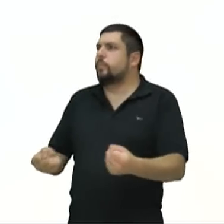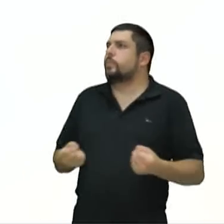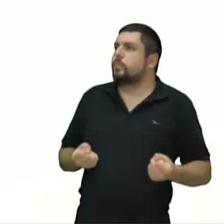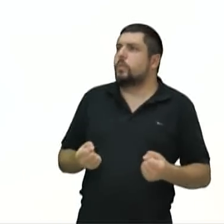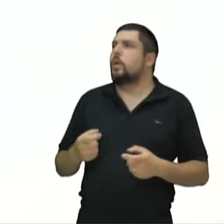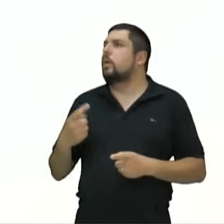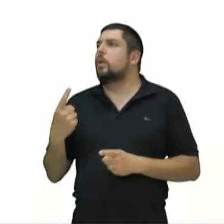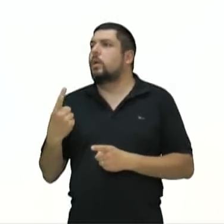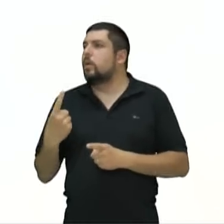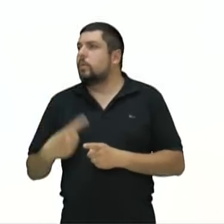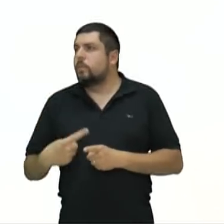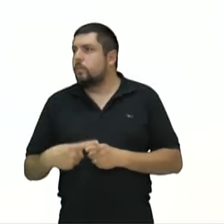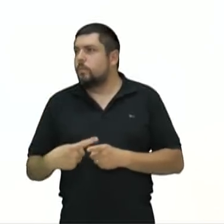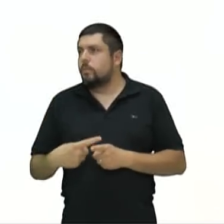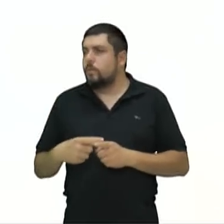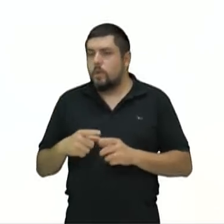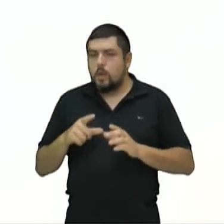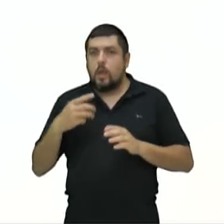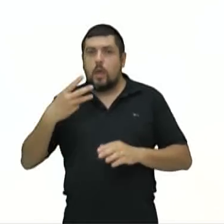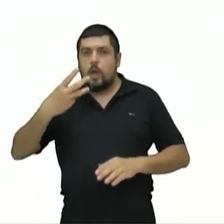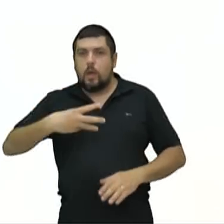terceira lei de Newton